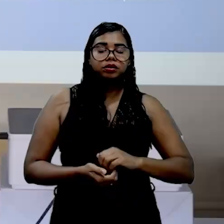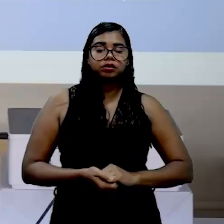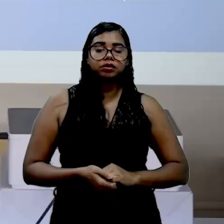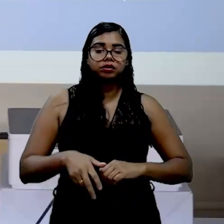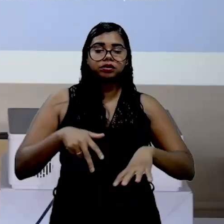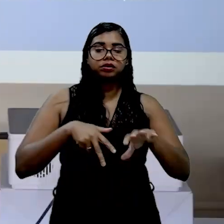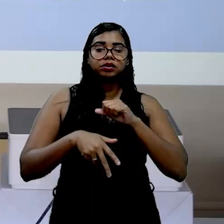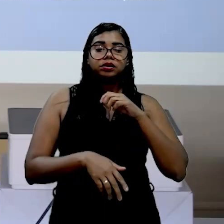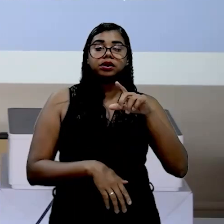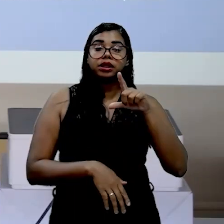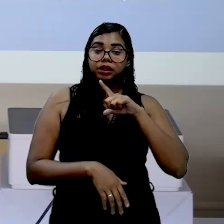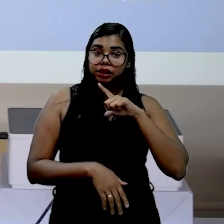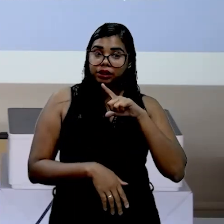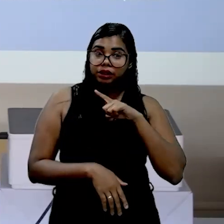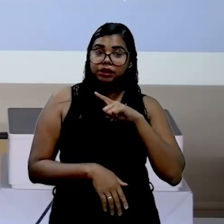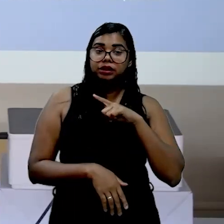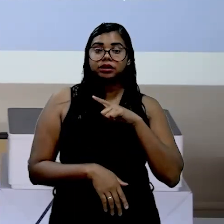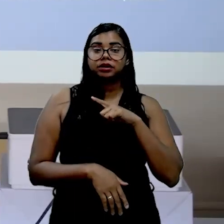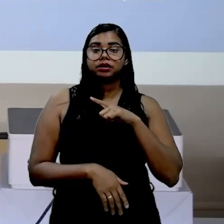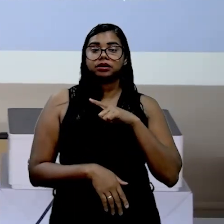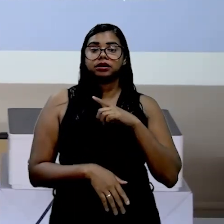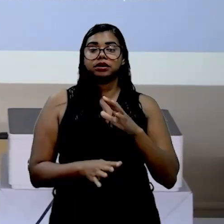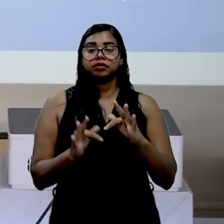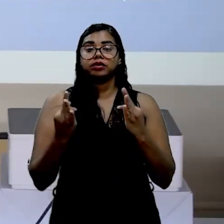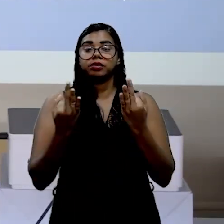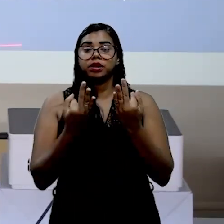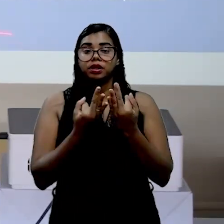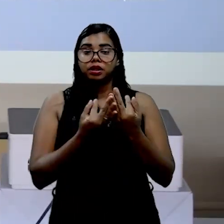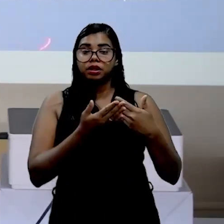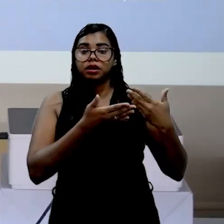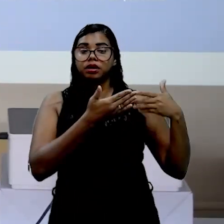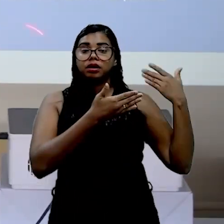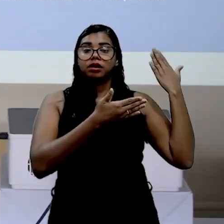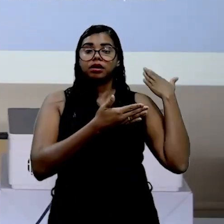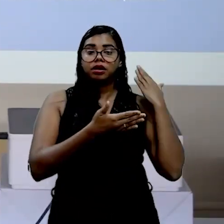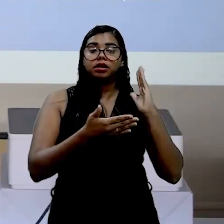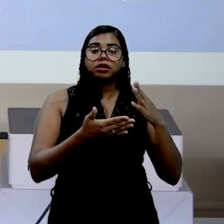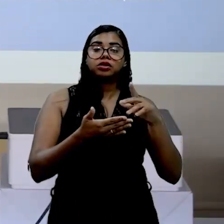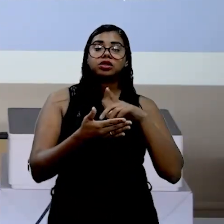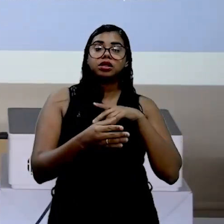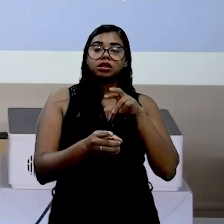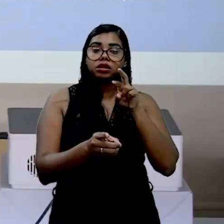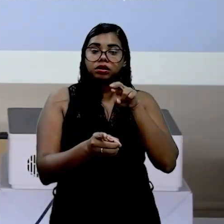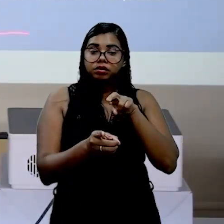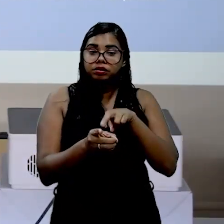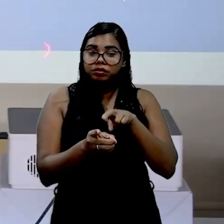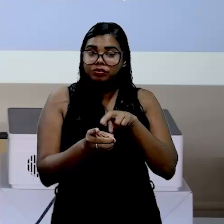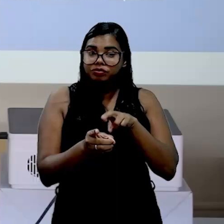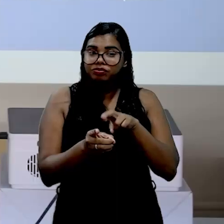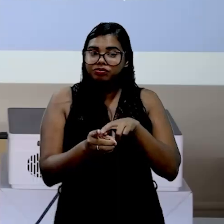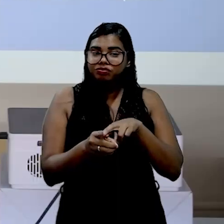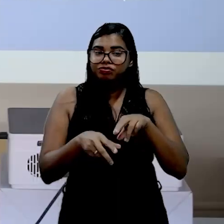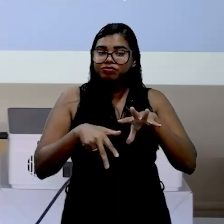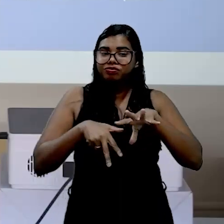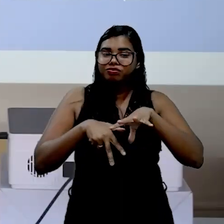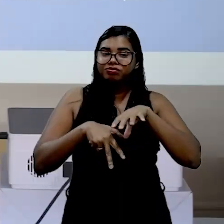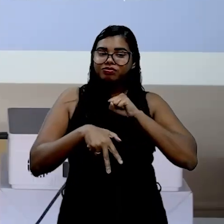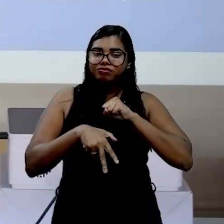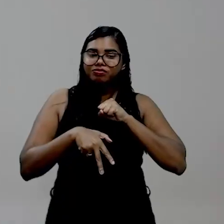existem, que têm, né, antecedentes familiares, que são afrodescendentes ou que são